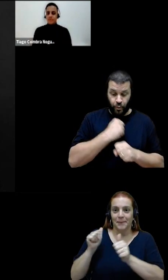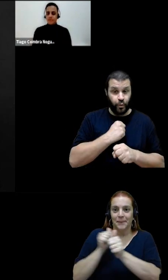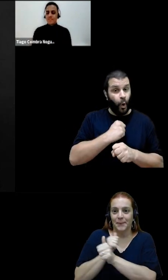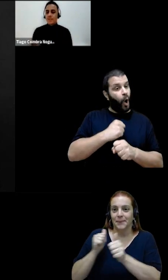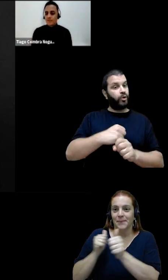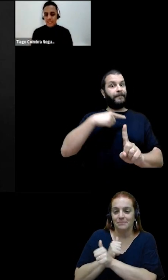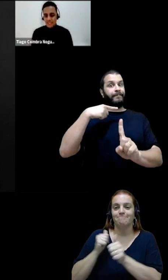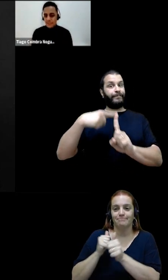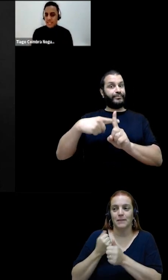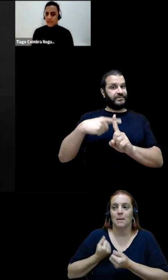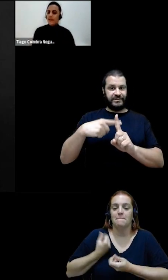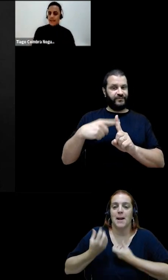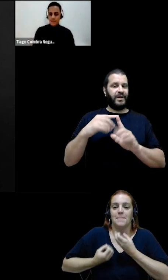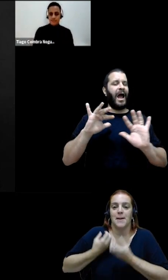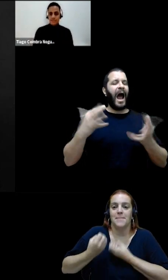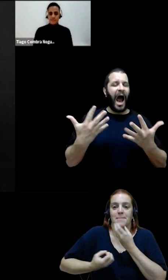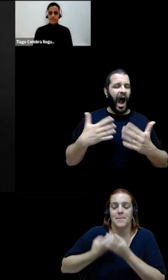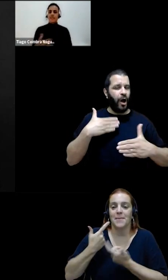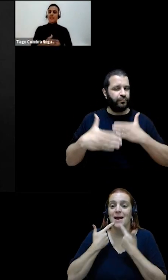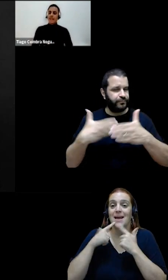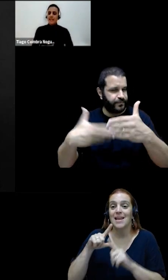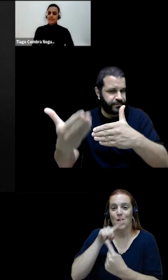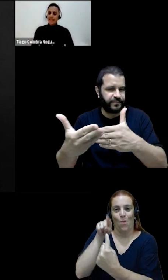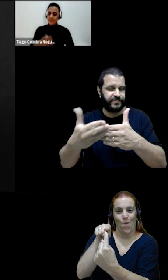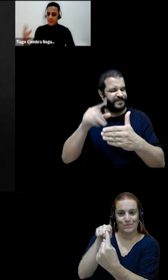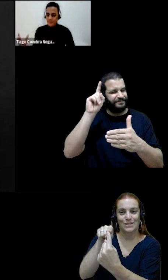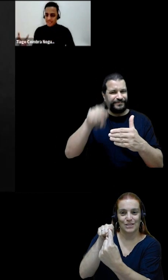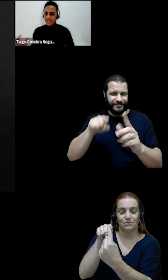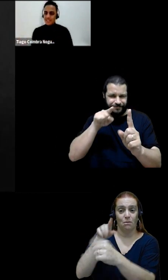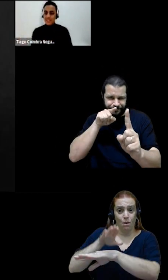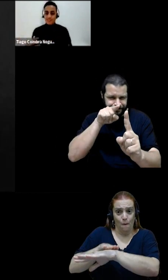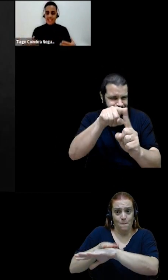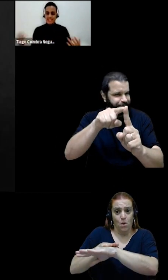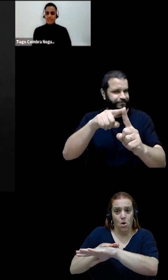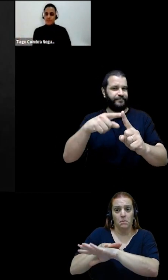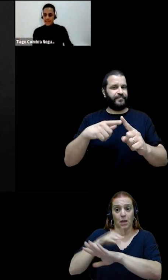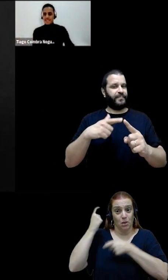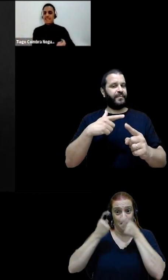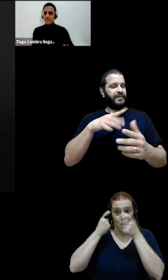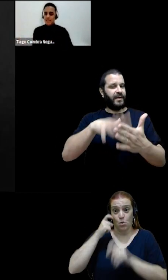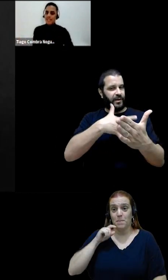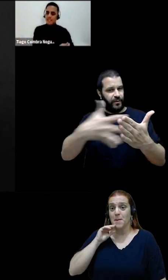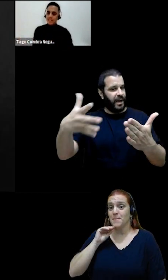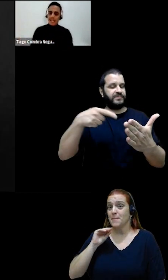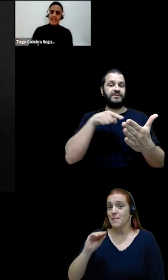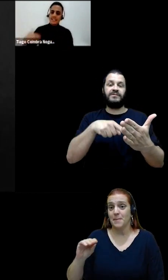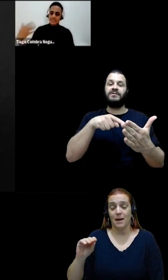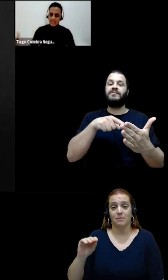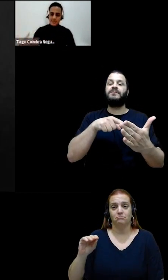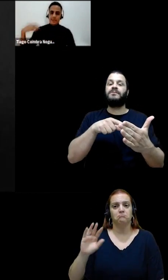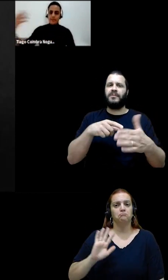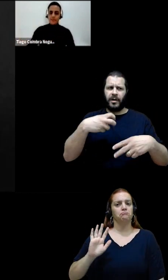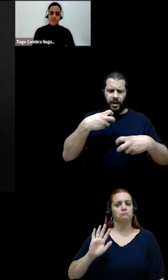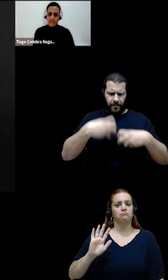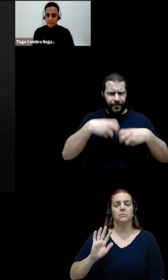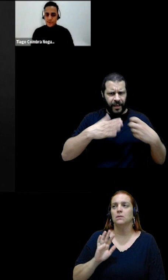revezamento, a produção do texto na língua-alvo. Então, você tem um momento em que você não tem essa preocupação ali de ficar